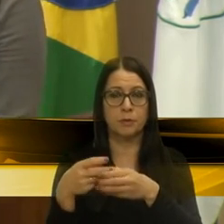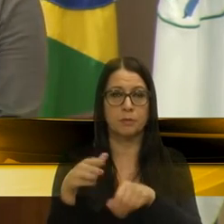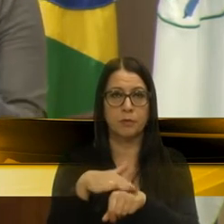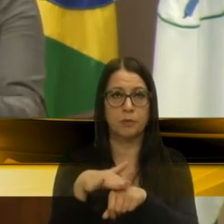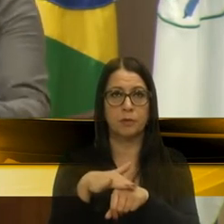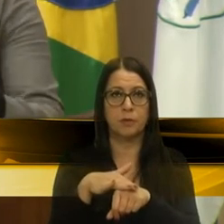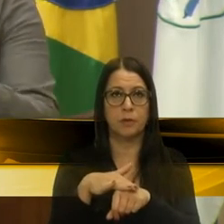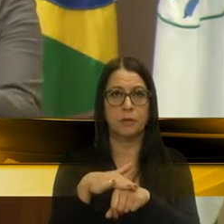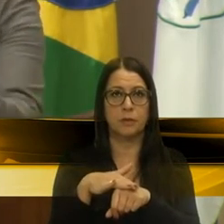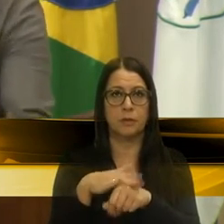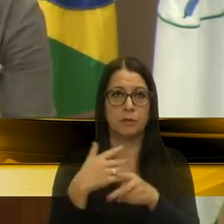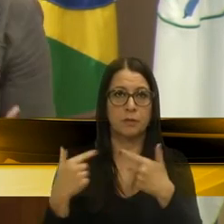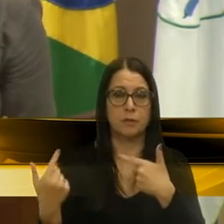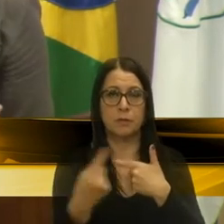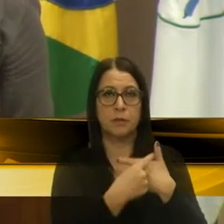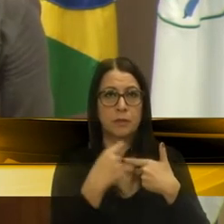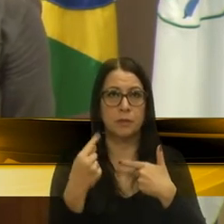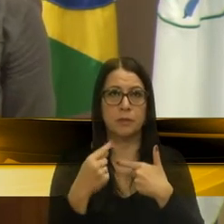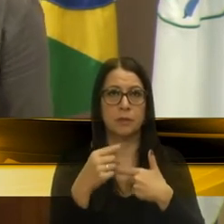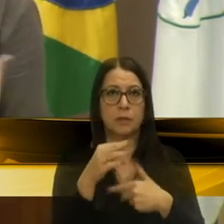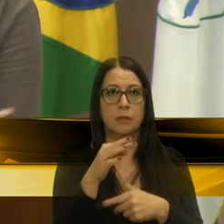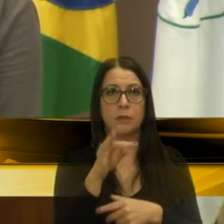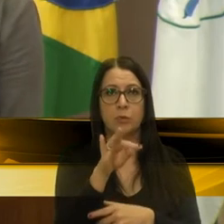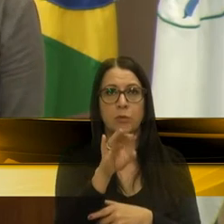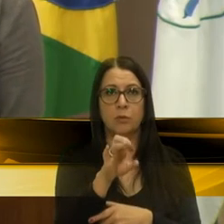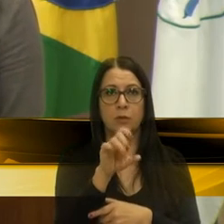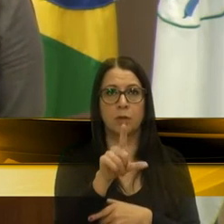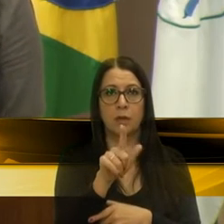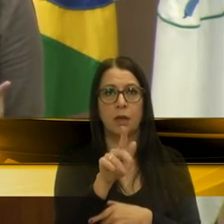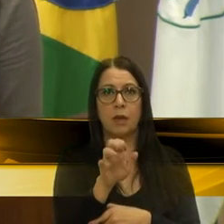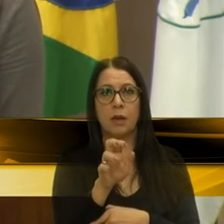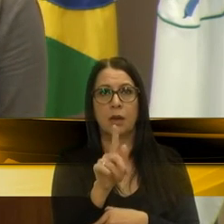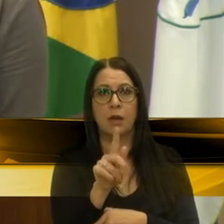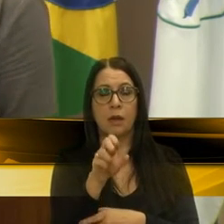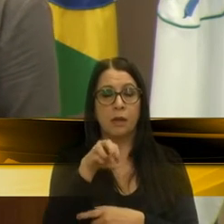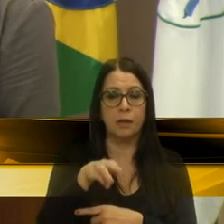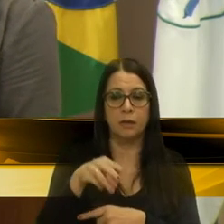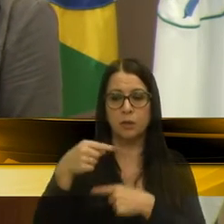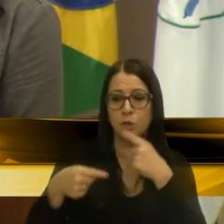os incendiários, esses grupos do Telegram, discutiam